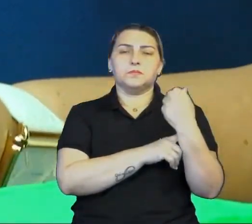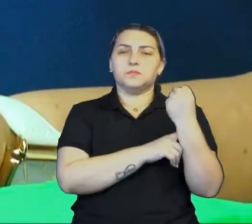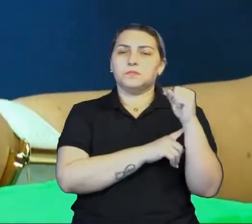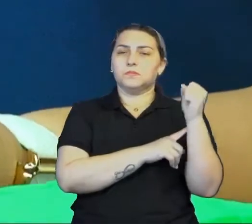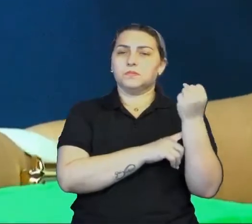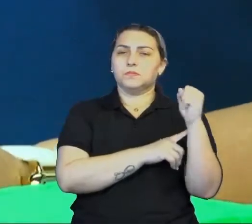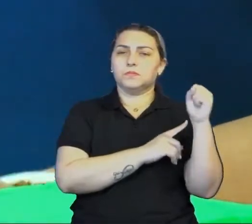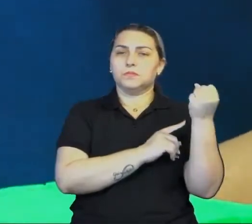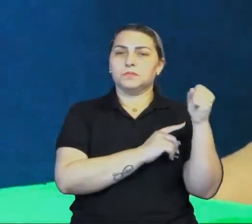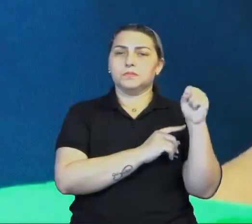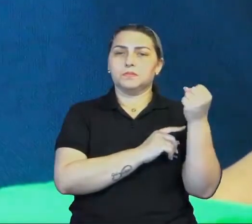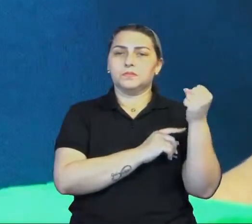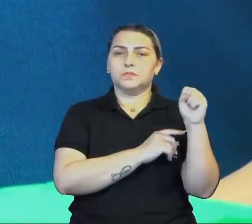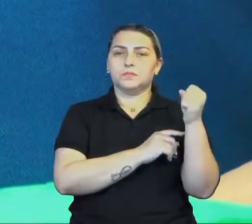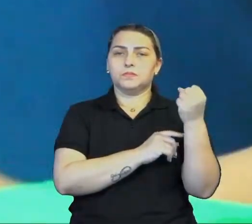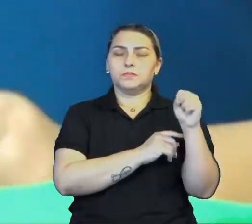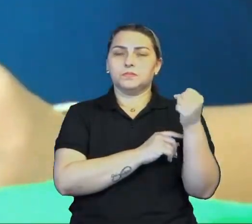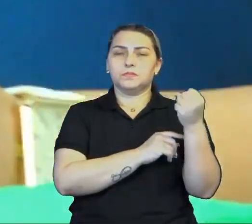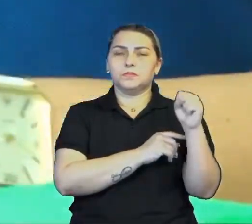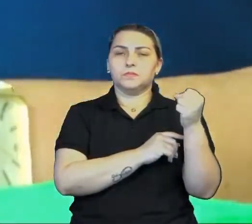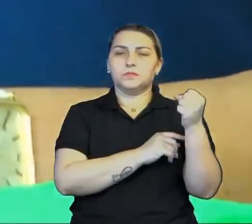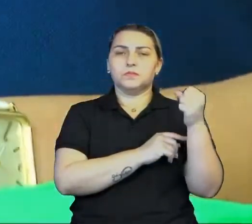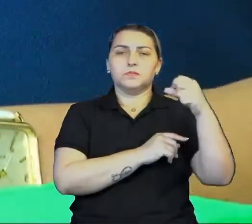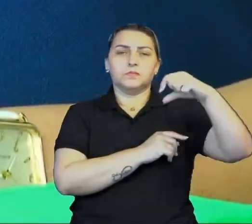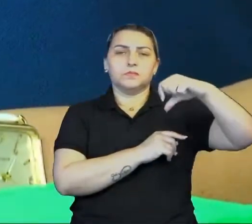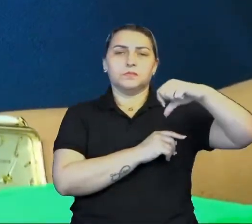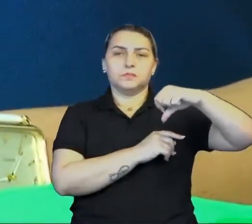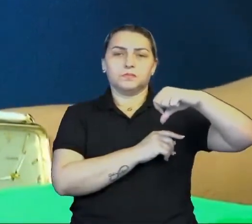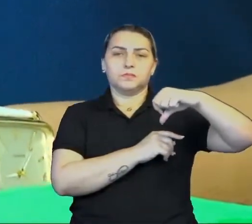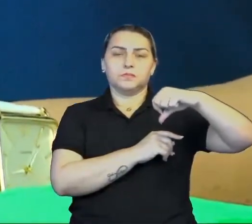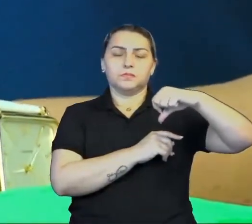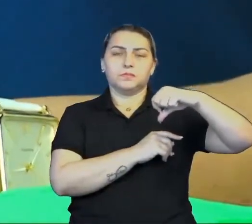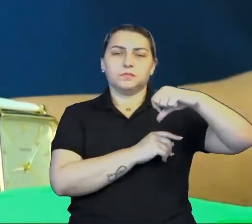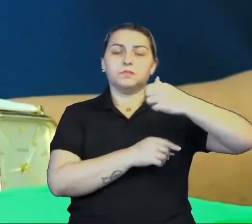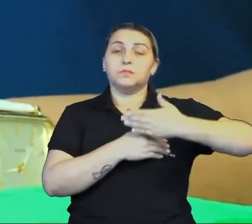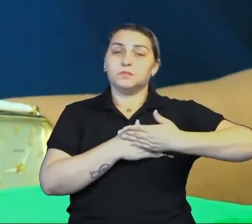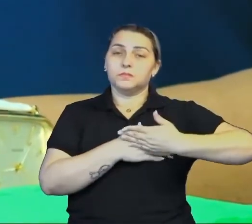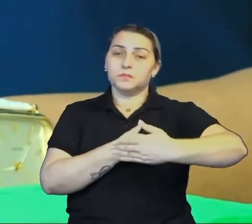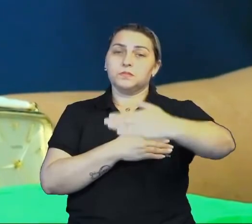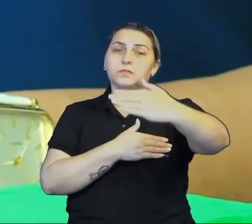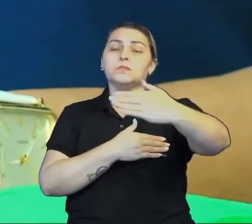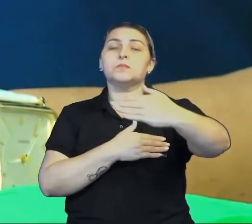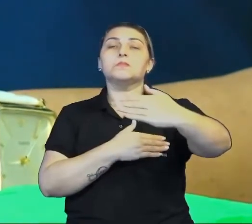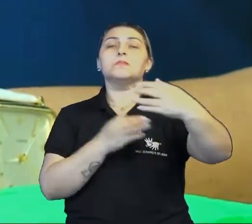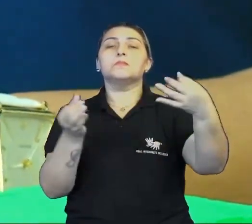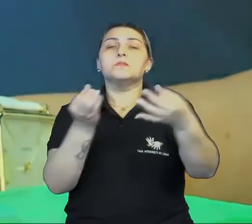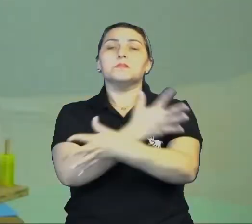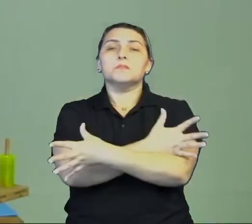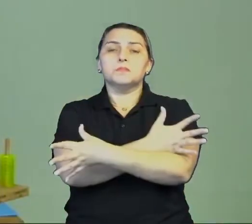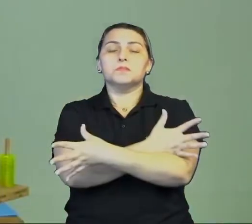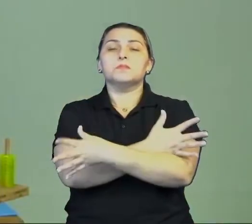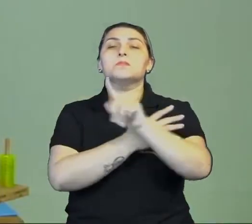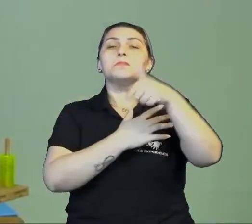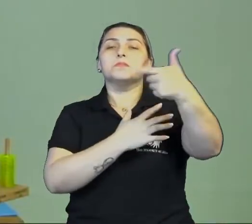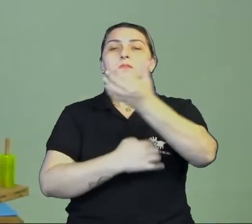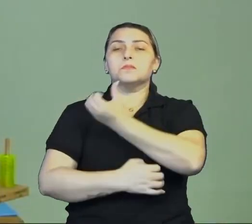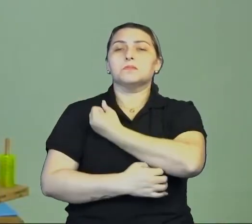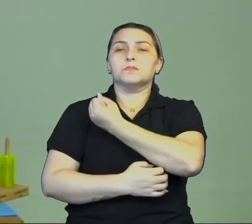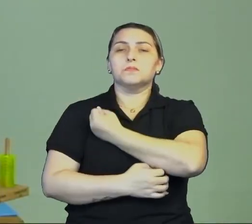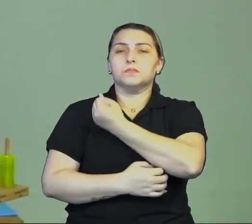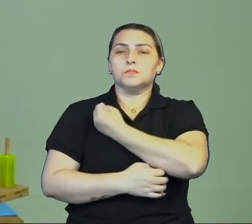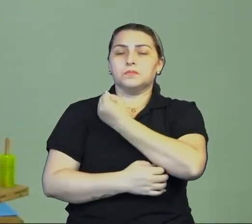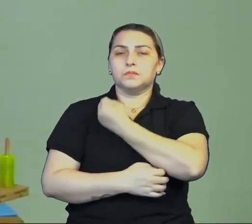o 8 e o 9. A partir daqui, nós formamos todos os outros